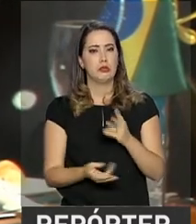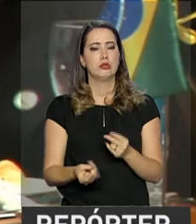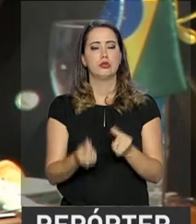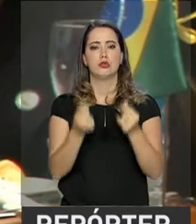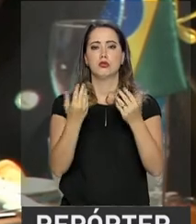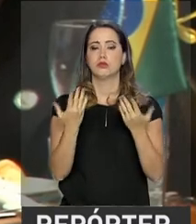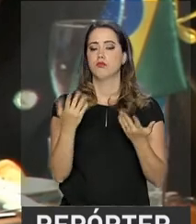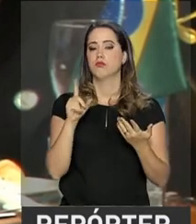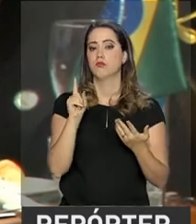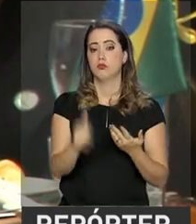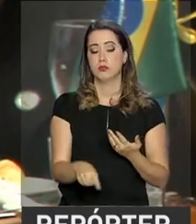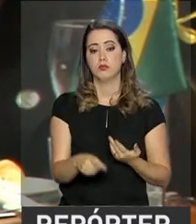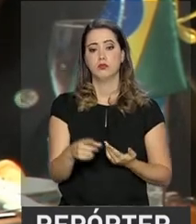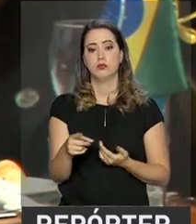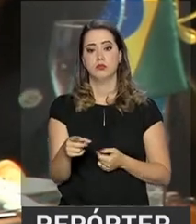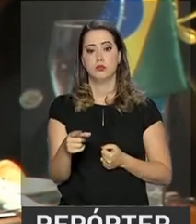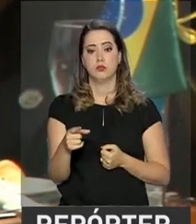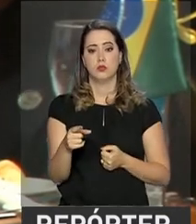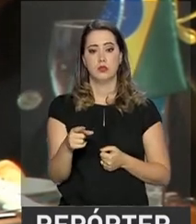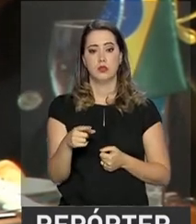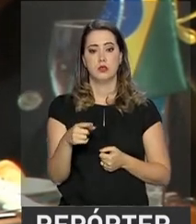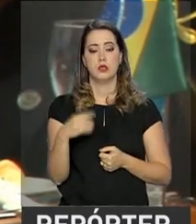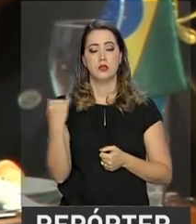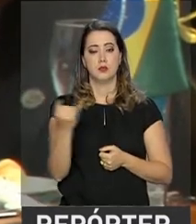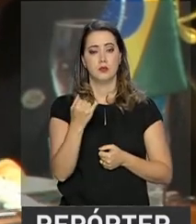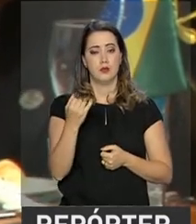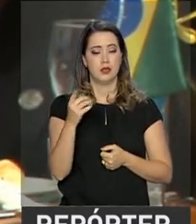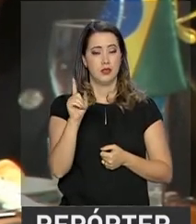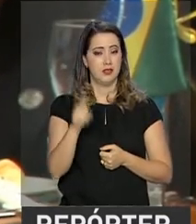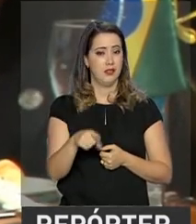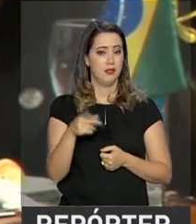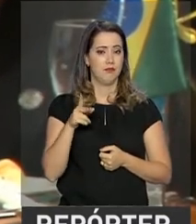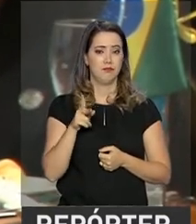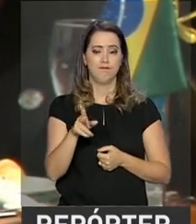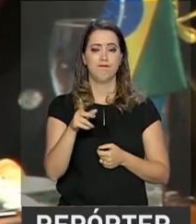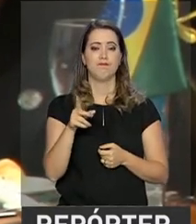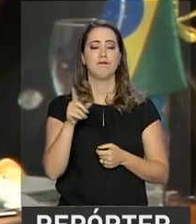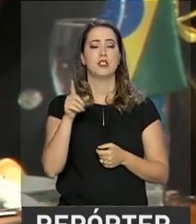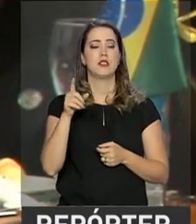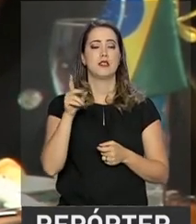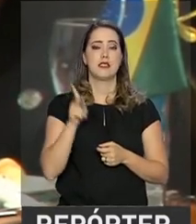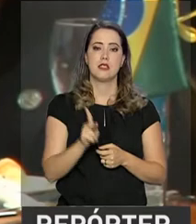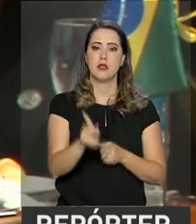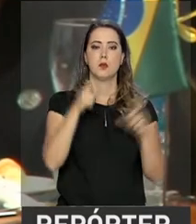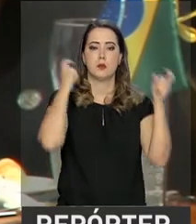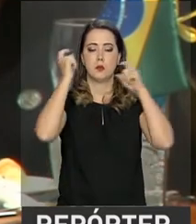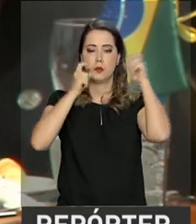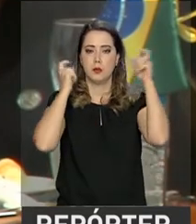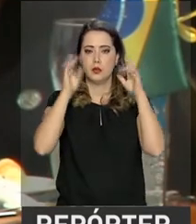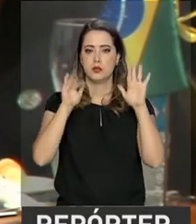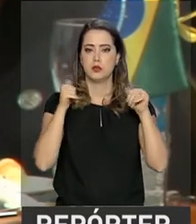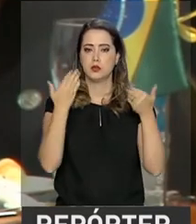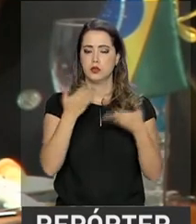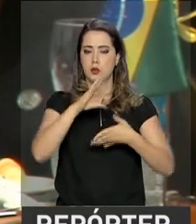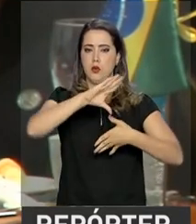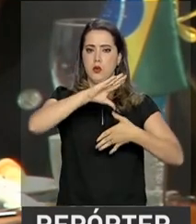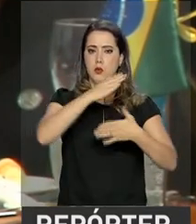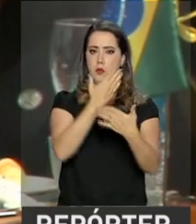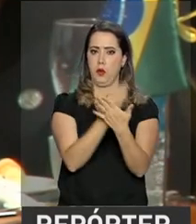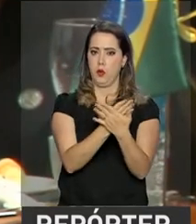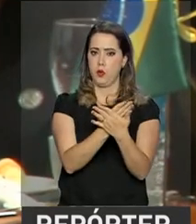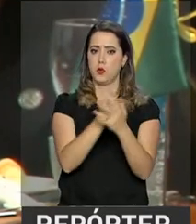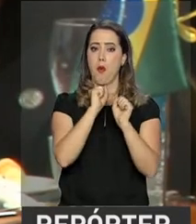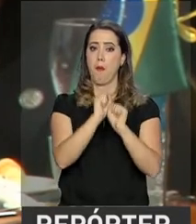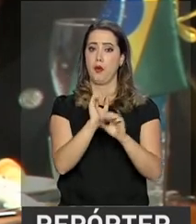que são extremamente preocupantes portanto o mercosul é